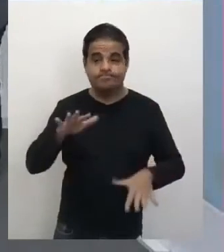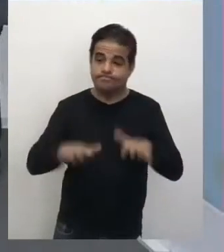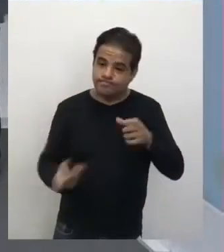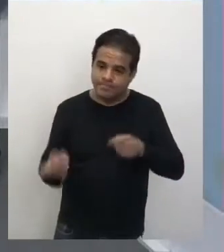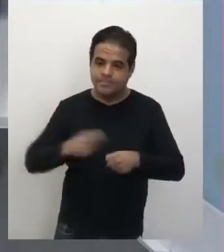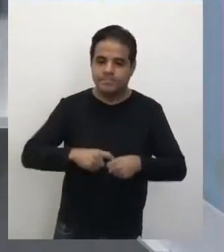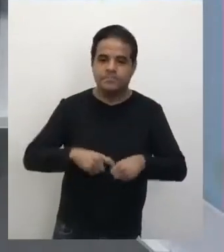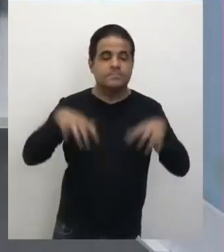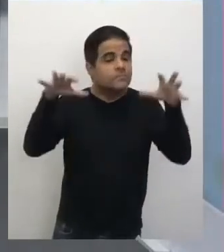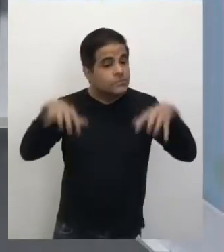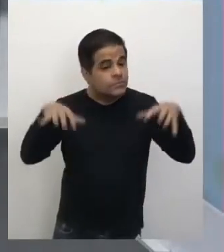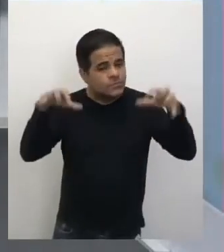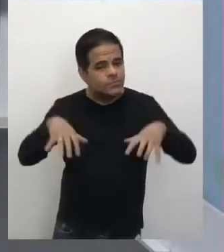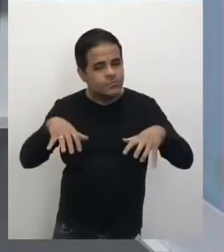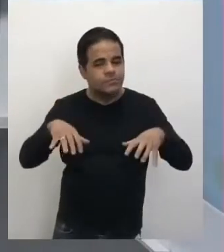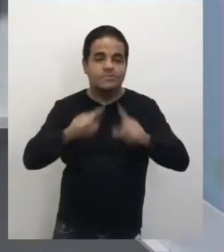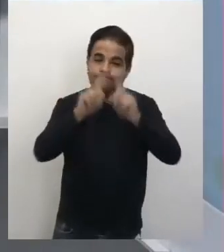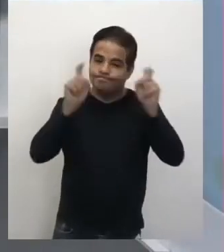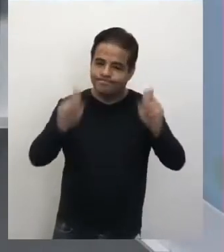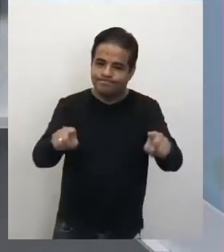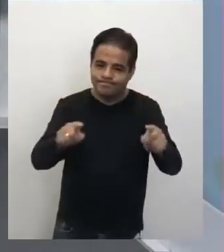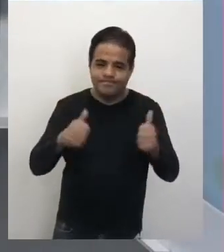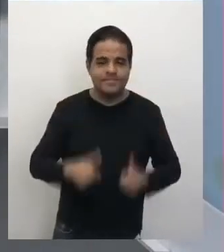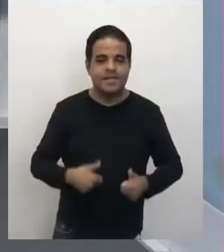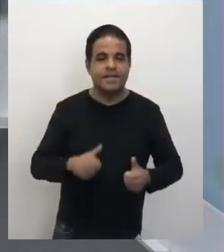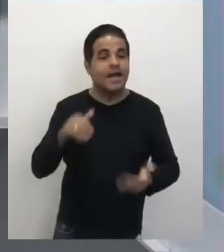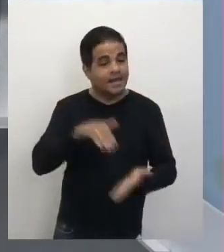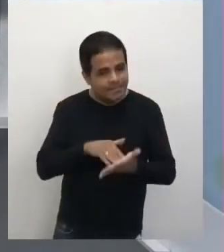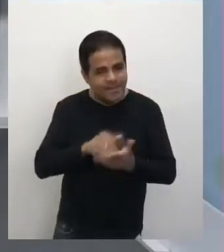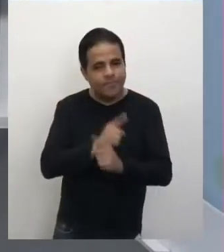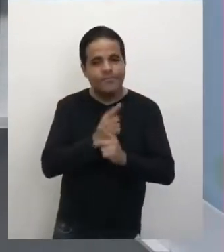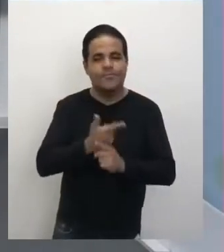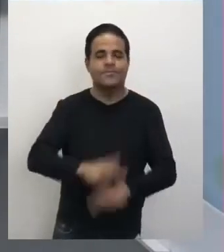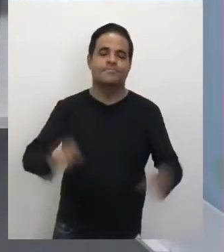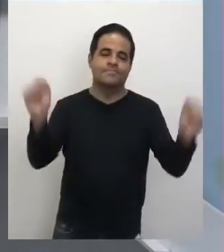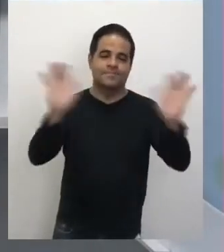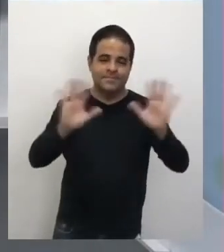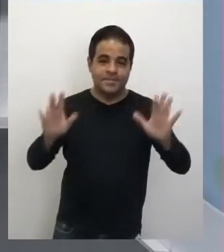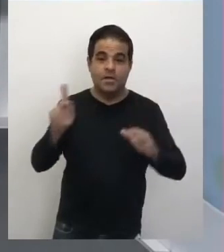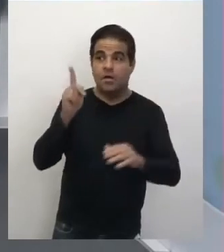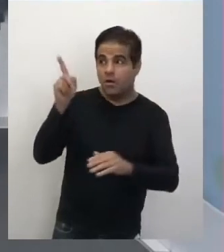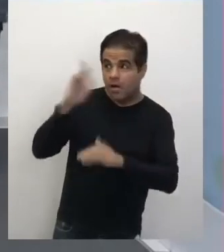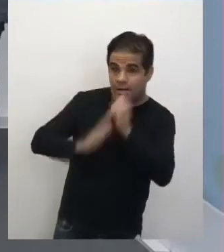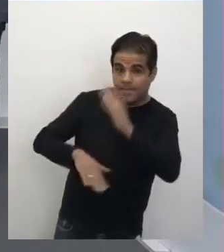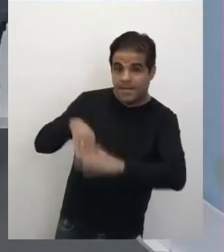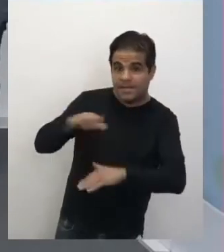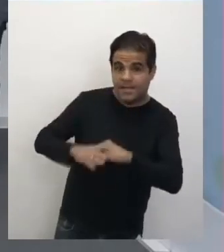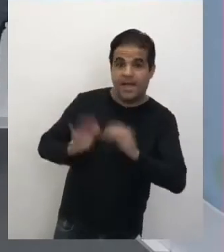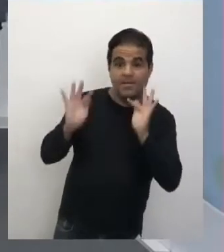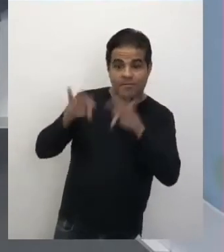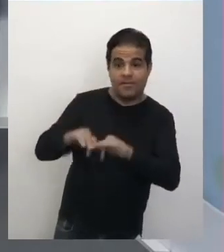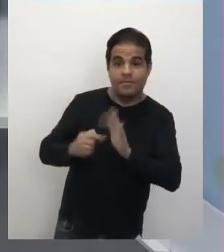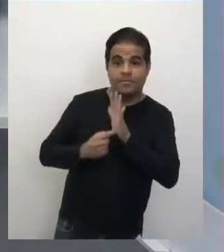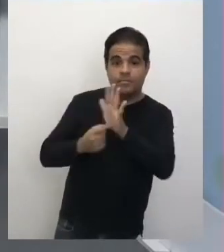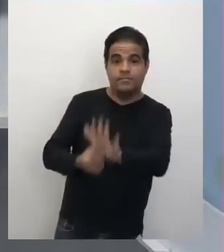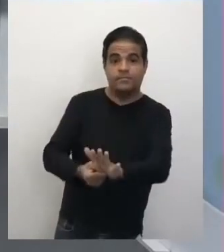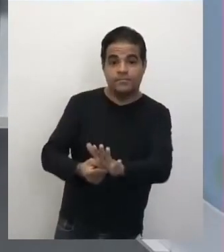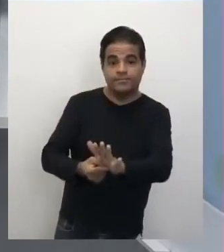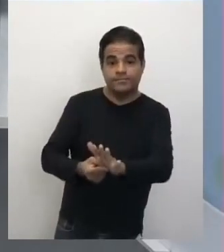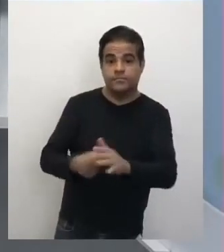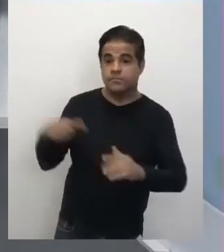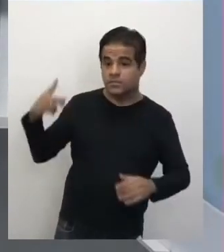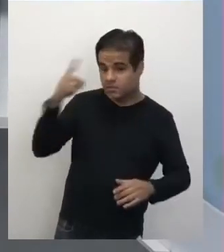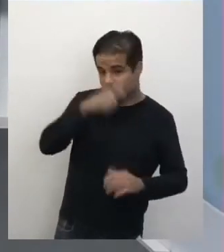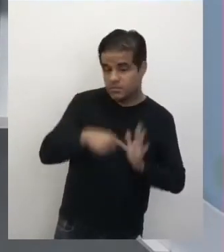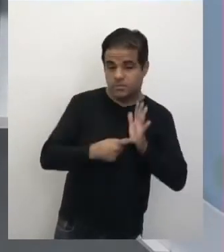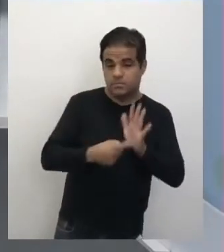né, Rússio? Ah, quem sabe, né? Até mais, professores, até mais, estudantes. A habilidade está aqui no final para mostrar para os nossos estudantes. Gente, eu estou com uma dificuldade